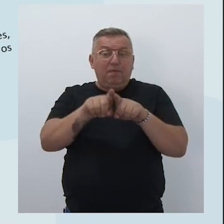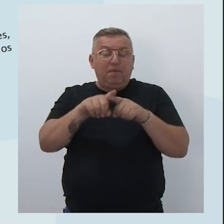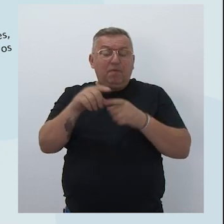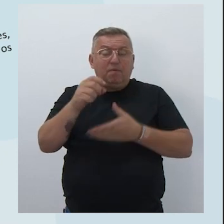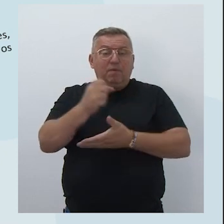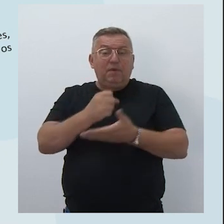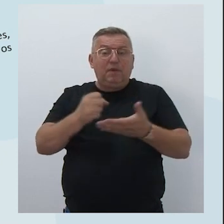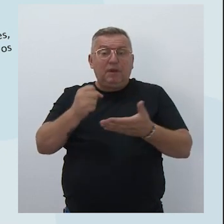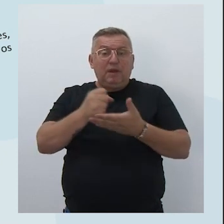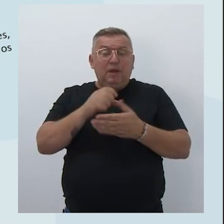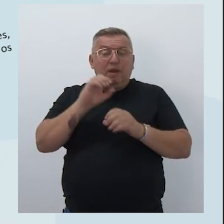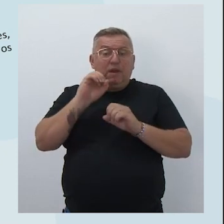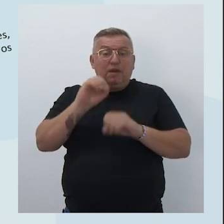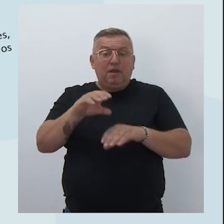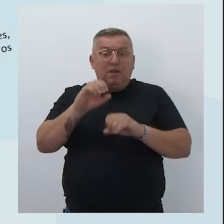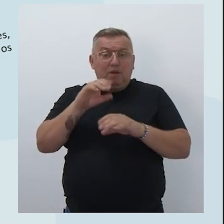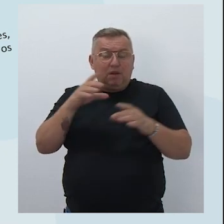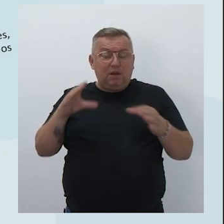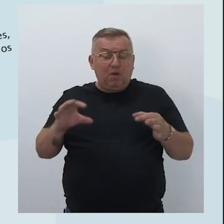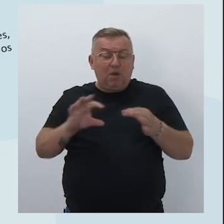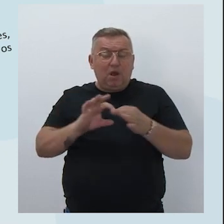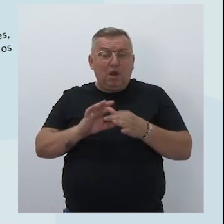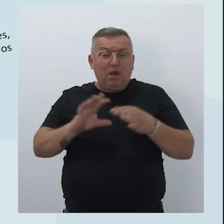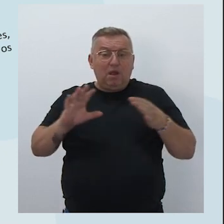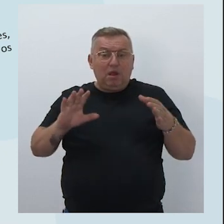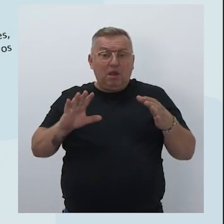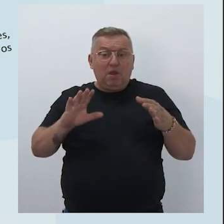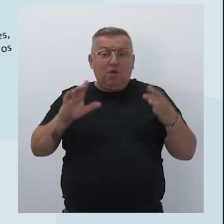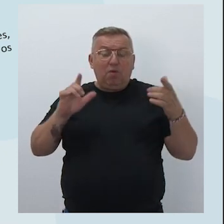embasadas nessa educação integral, onde